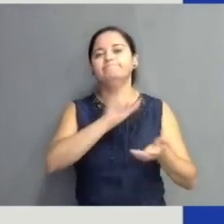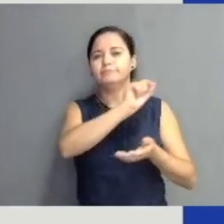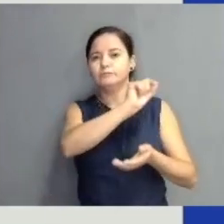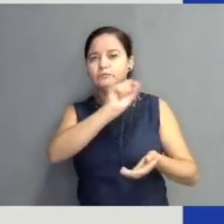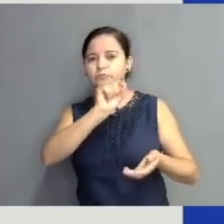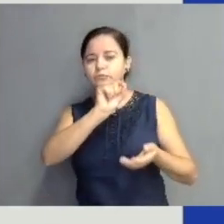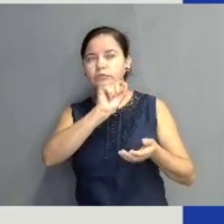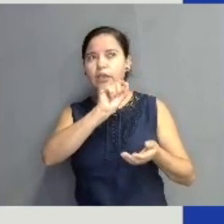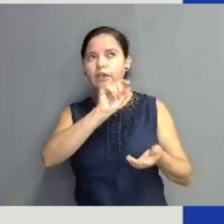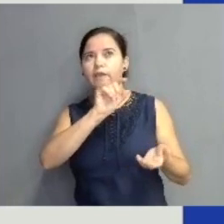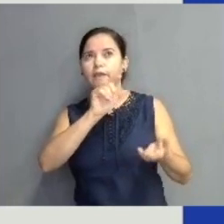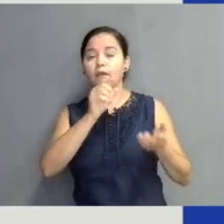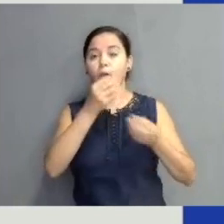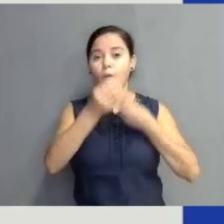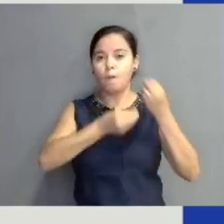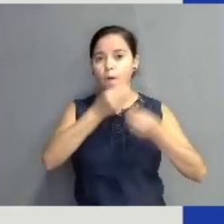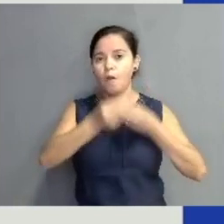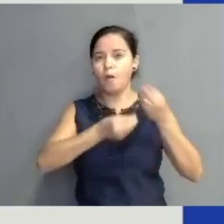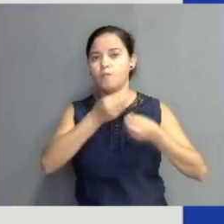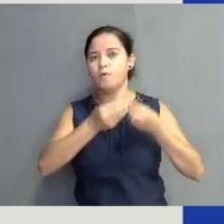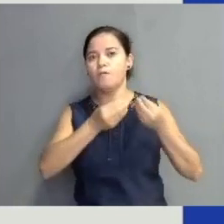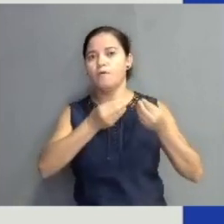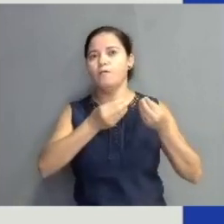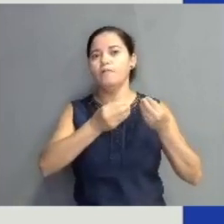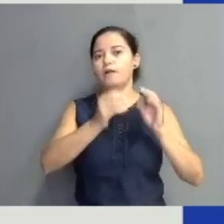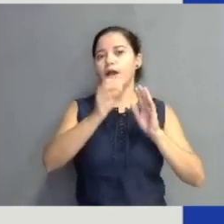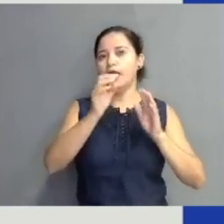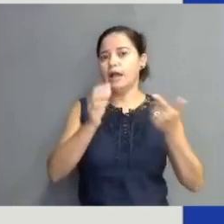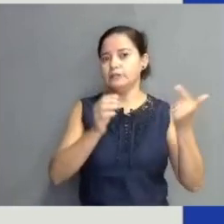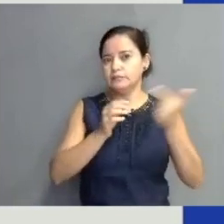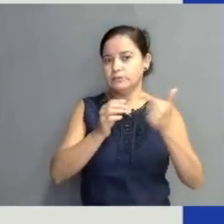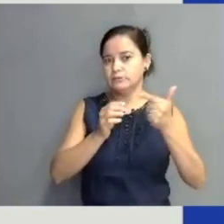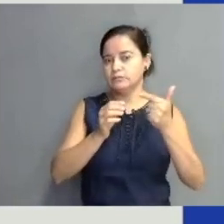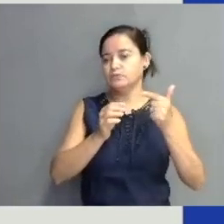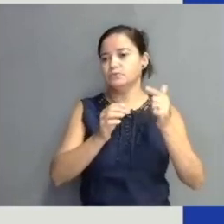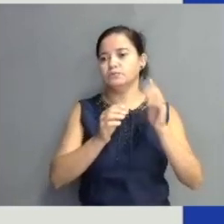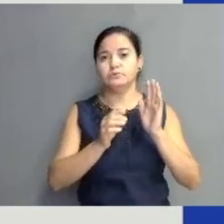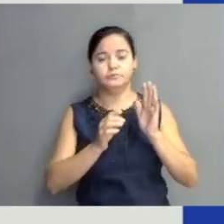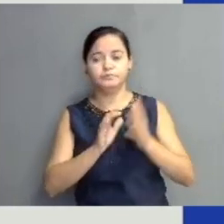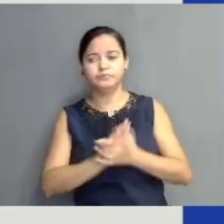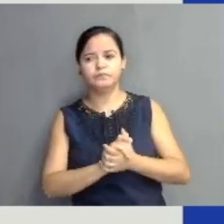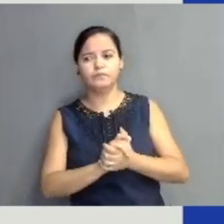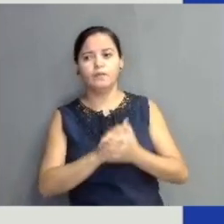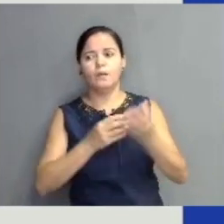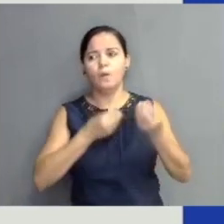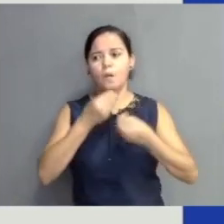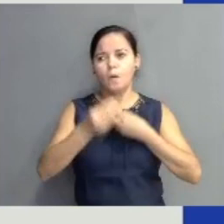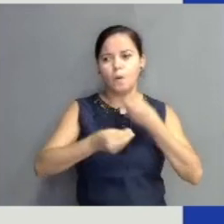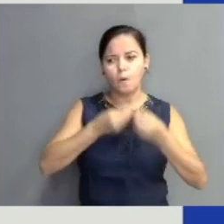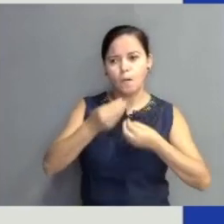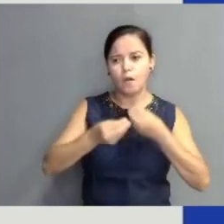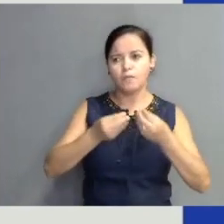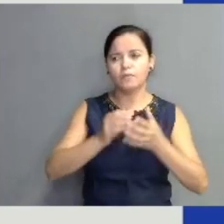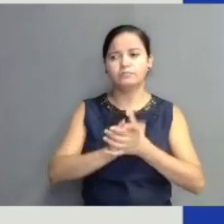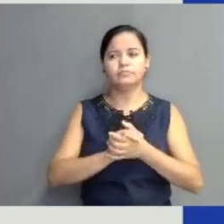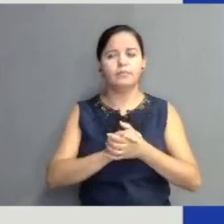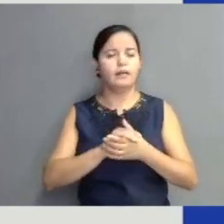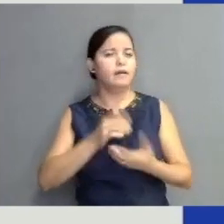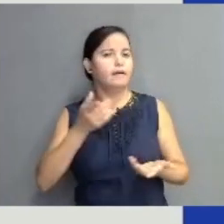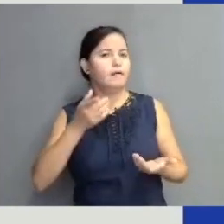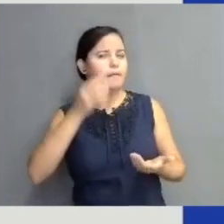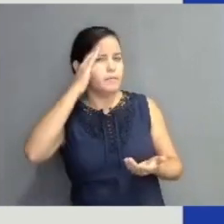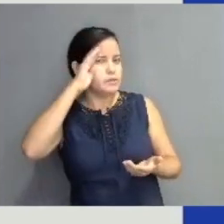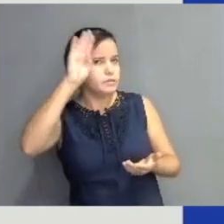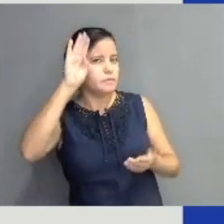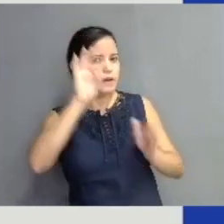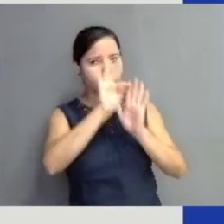questão. Essa ideia principal é defendida com argumentos que tentam convencer o leitor.